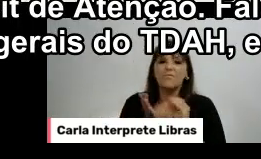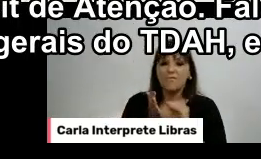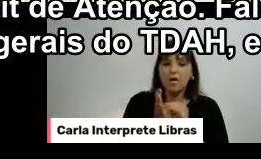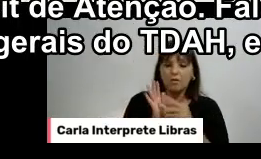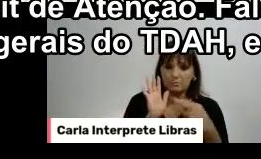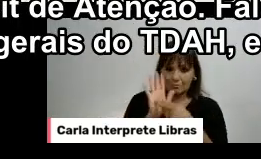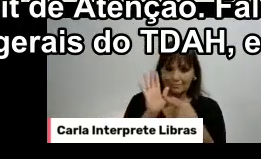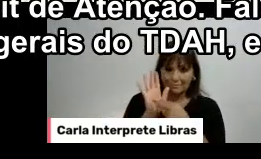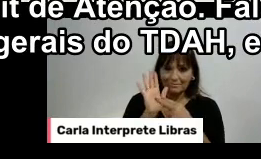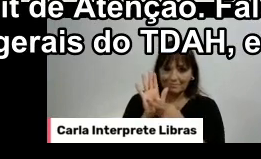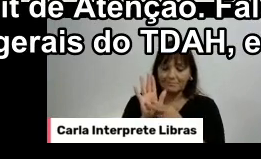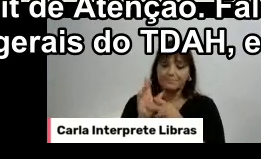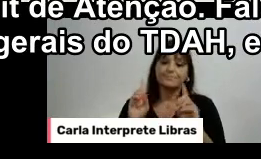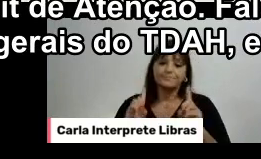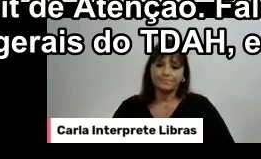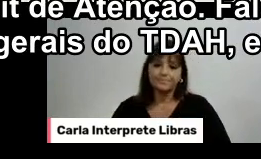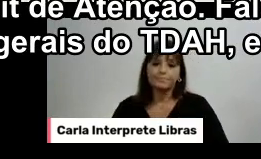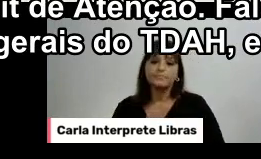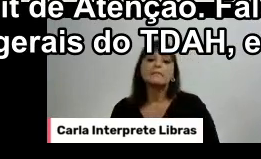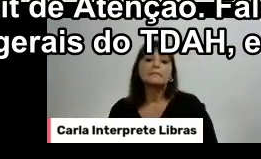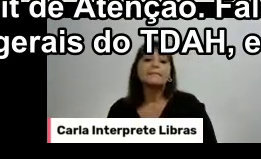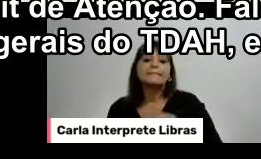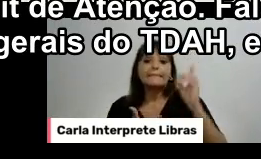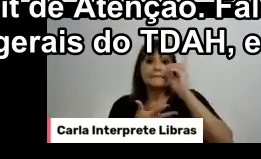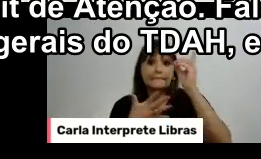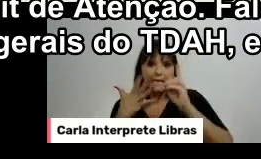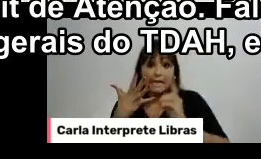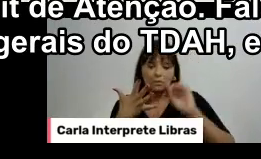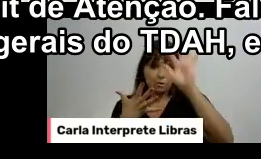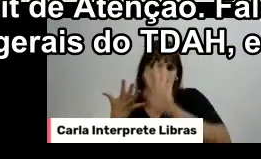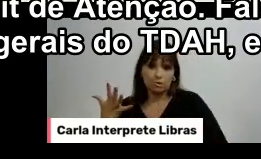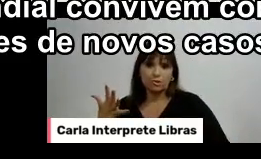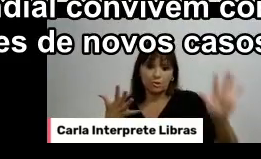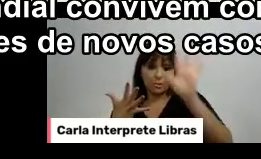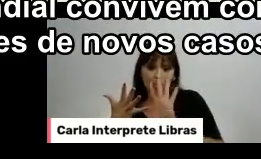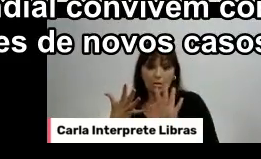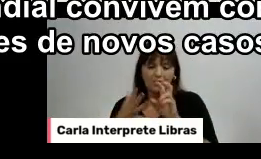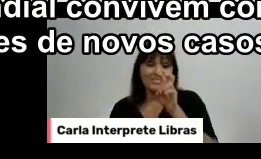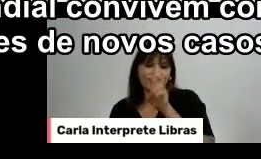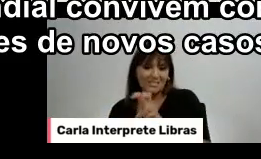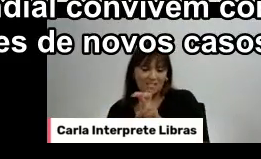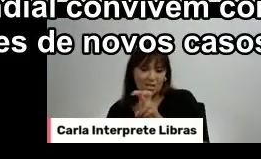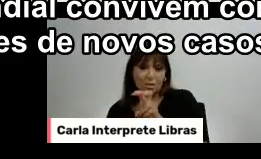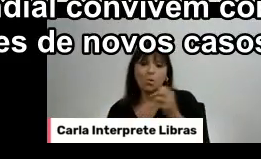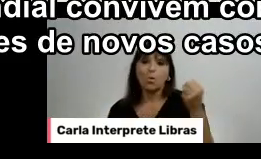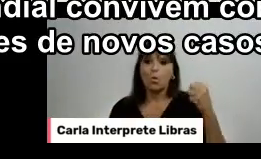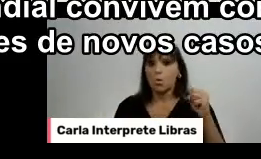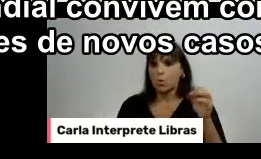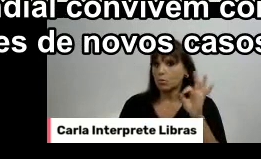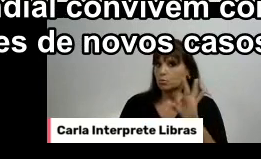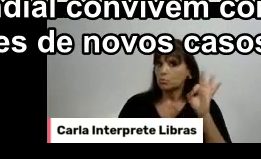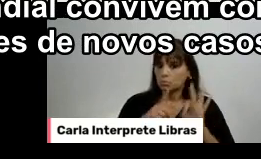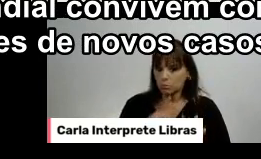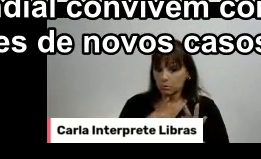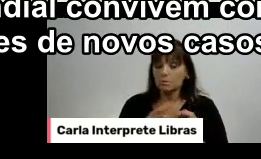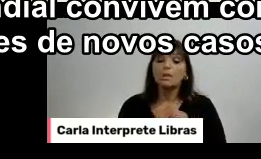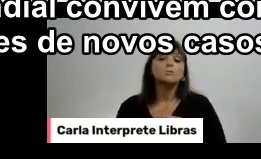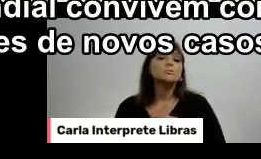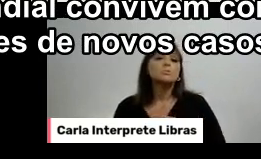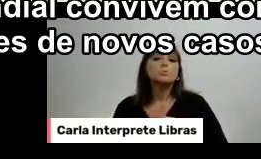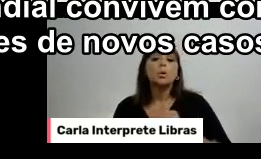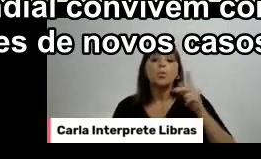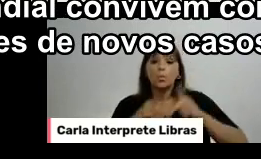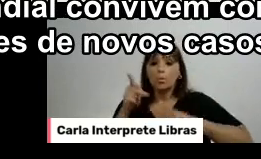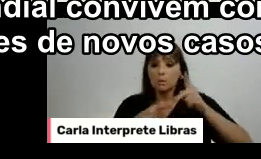os dados gerais do TDAH, né, entre 5% e 8% da população mundial convivem com o TDAH, e